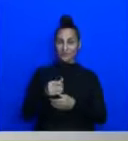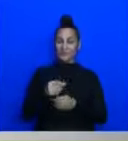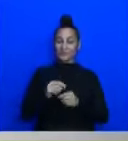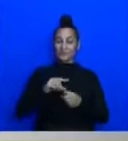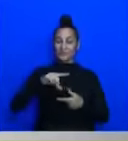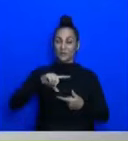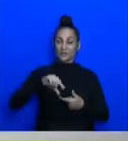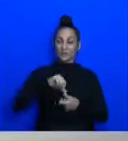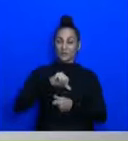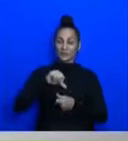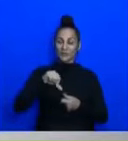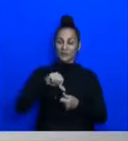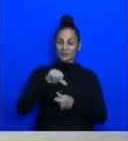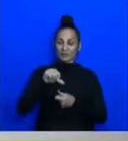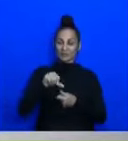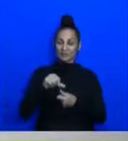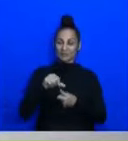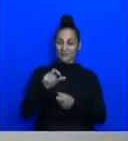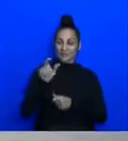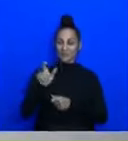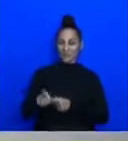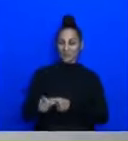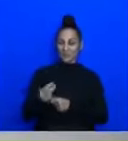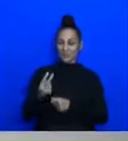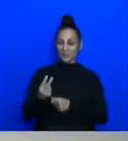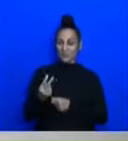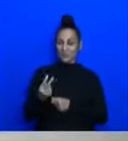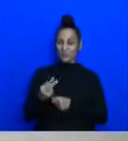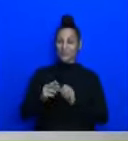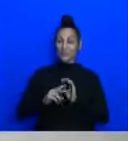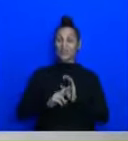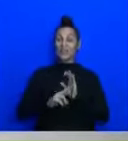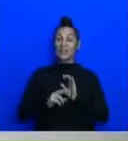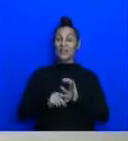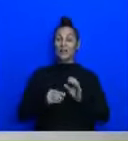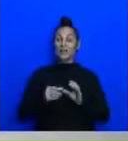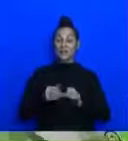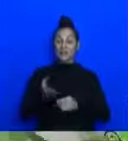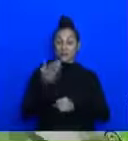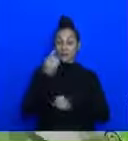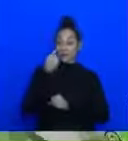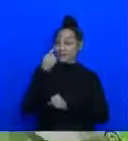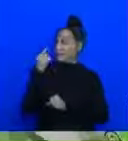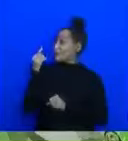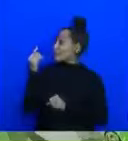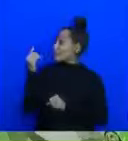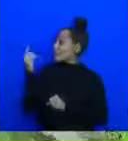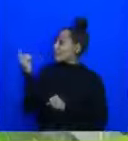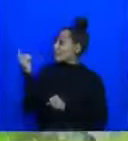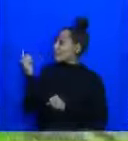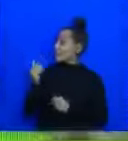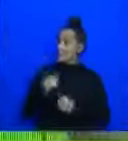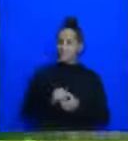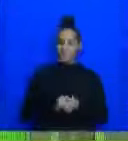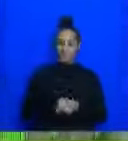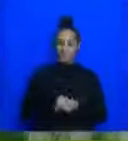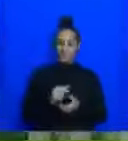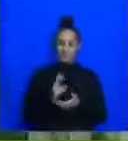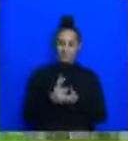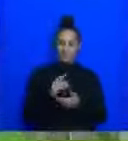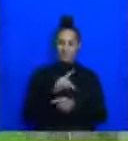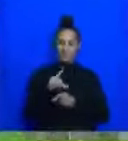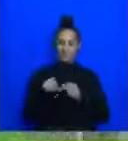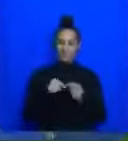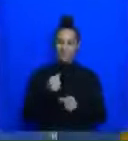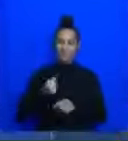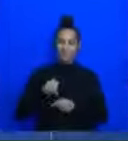mudar a identificação agora da coluna 2, que será a sorteada. Bola posicionada, valendo! Vamos ao sorteio da